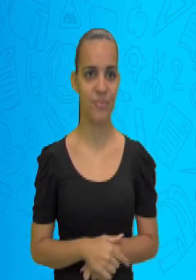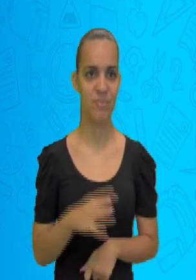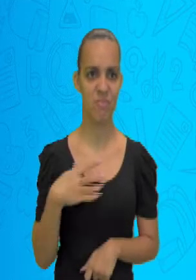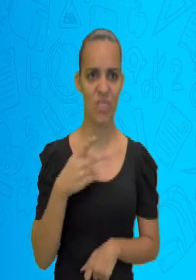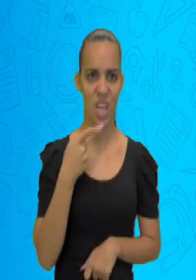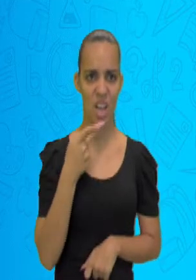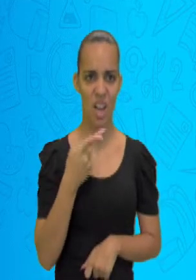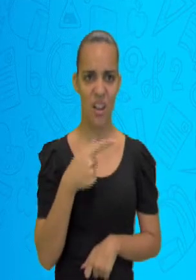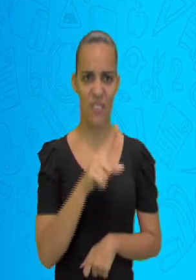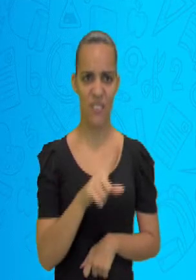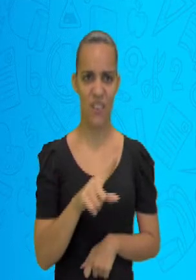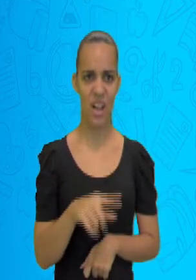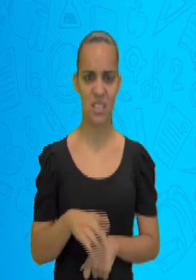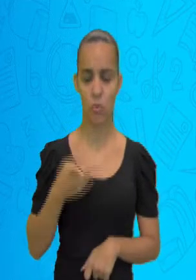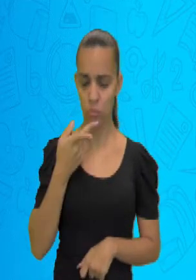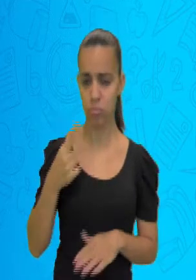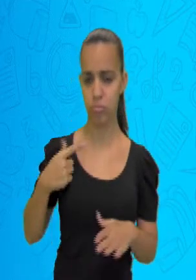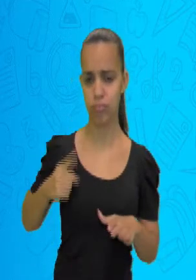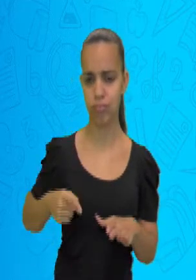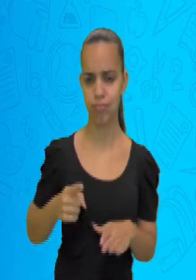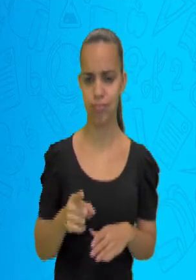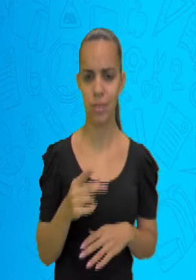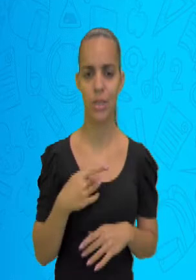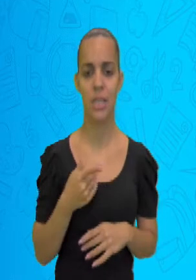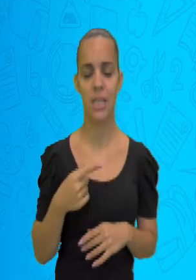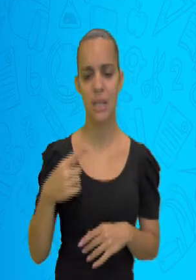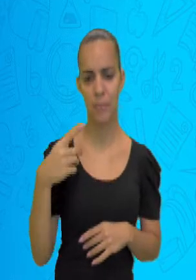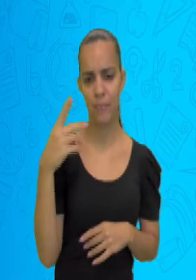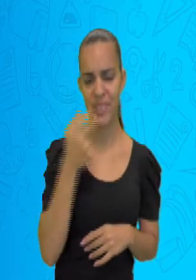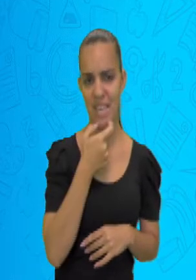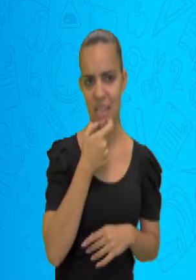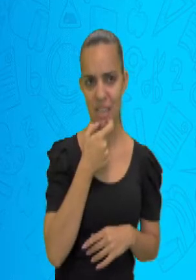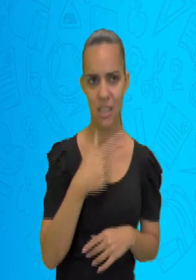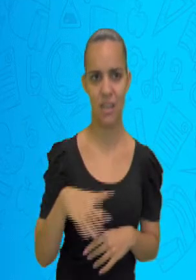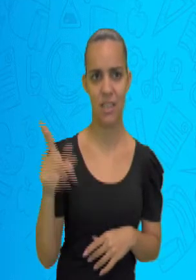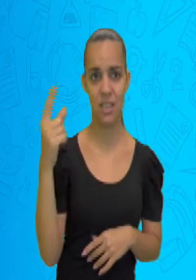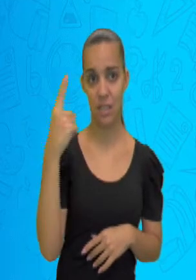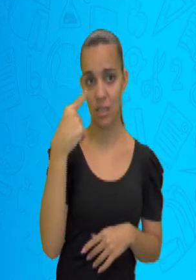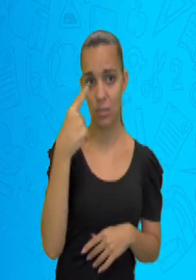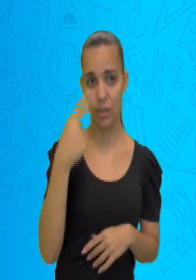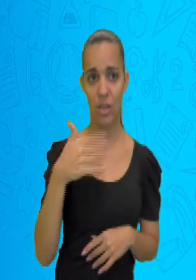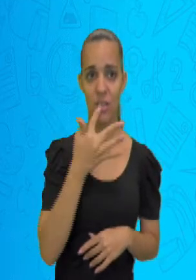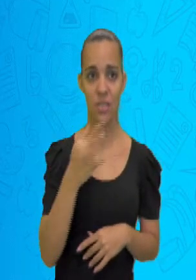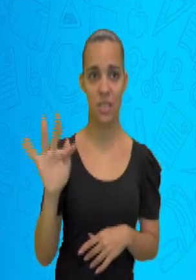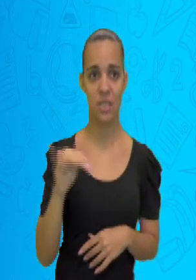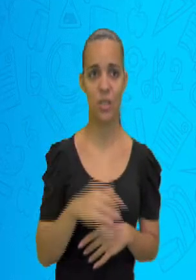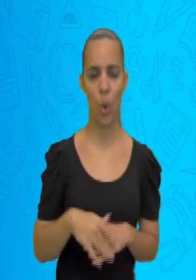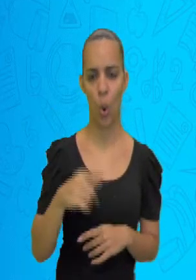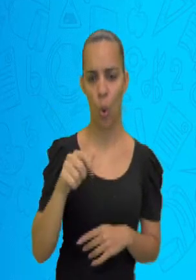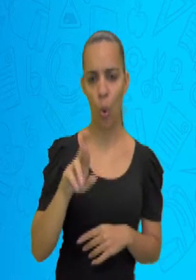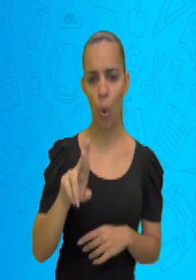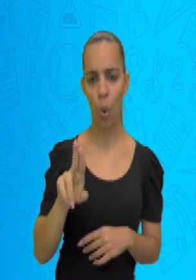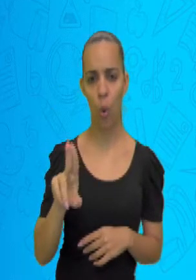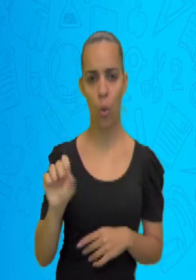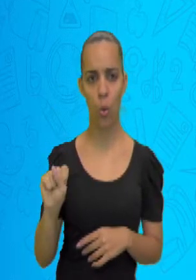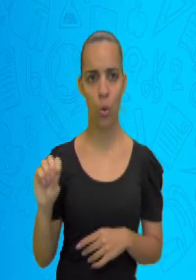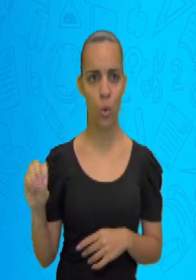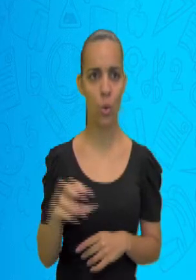falo fluentemente inglês, espanhol, francês, russo, italiano e